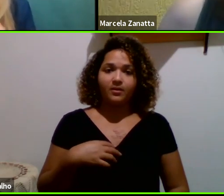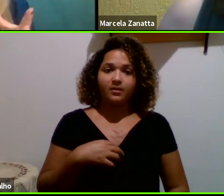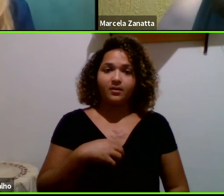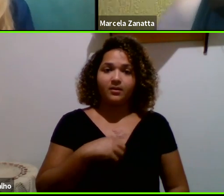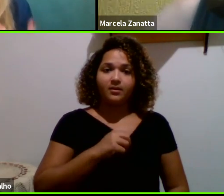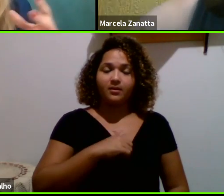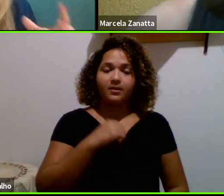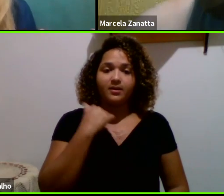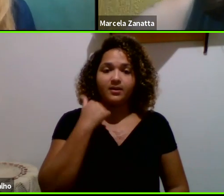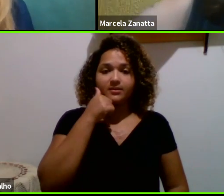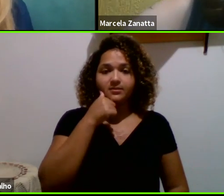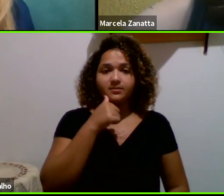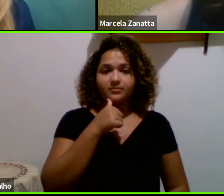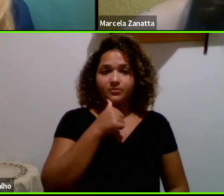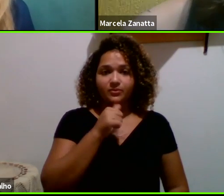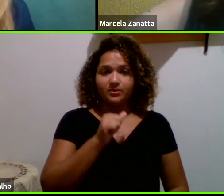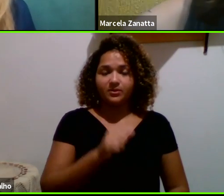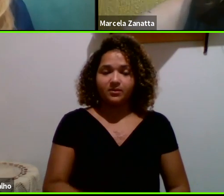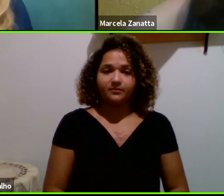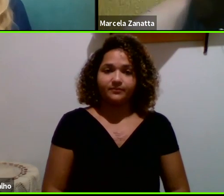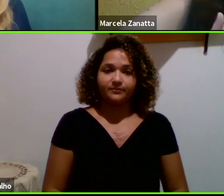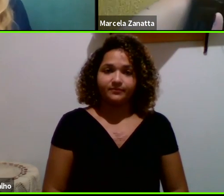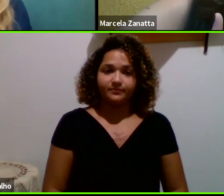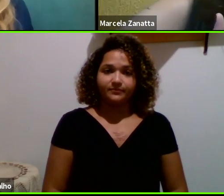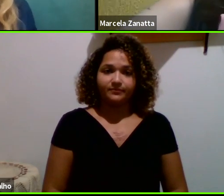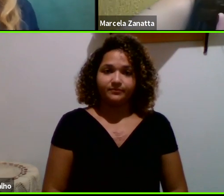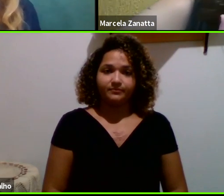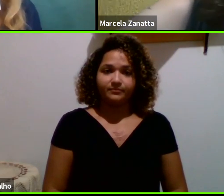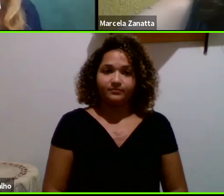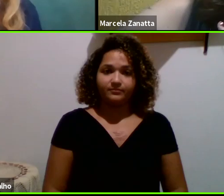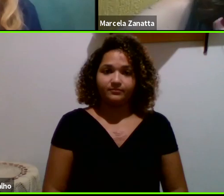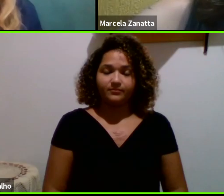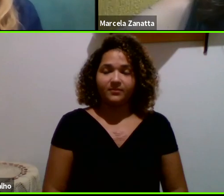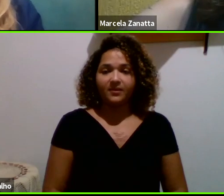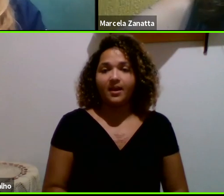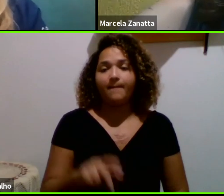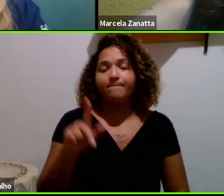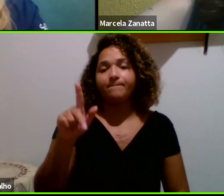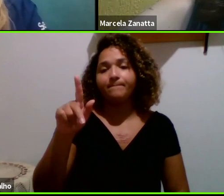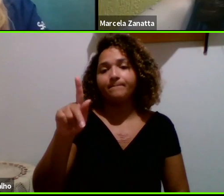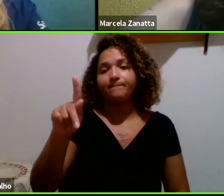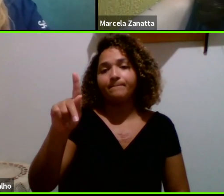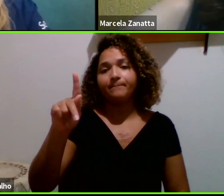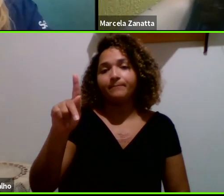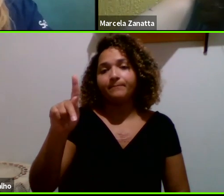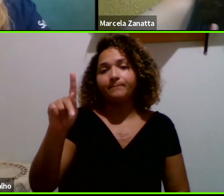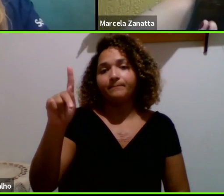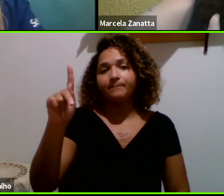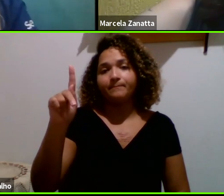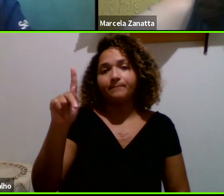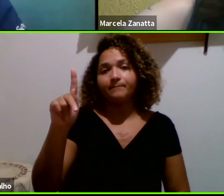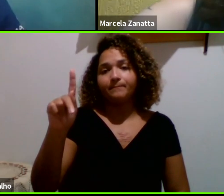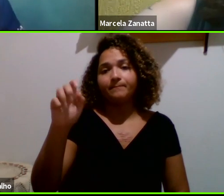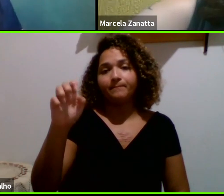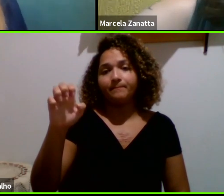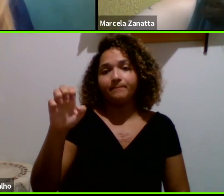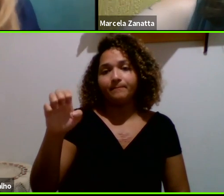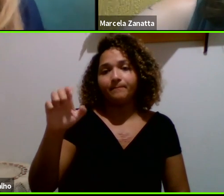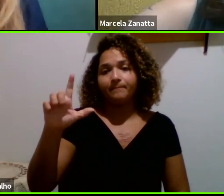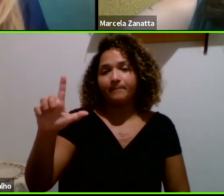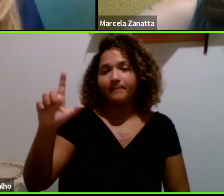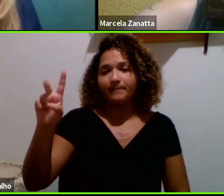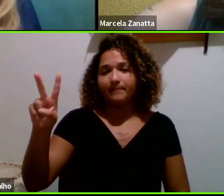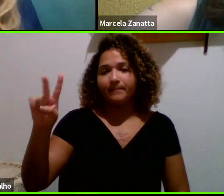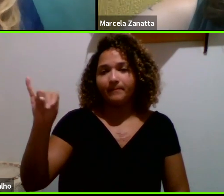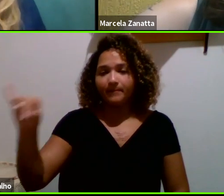relaxar todos os ligamentos da pelve, porque foi a Elizabeth, desculpa, o rebozo, Marli e Elizabeth,